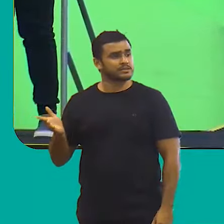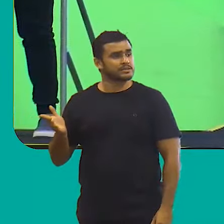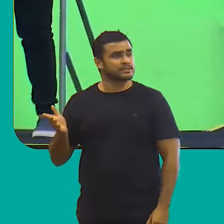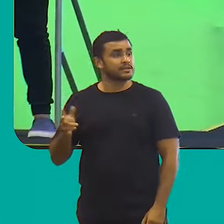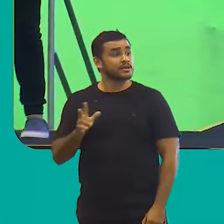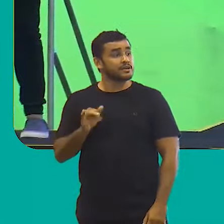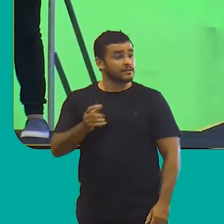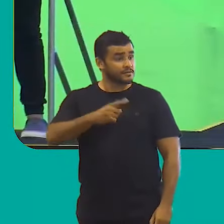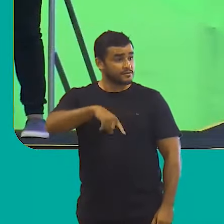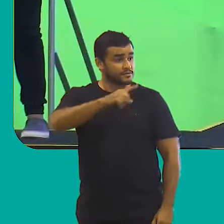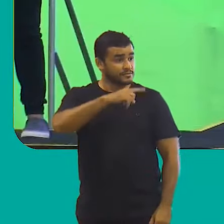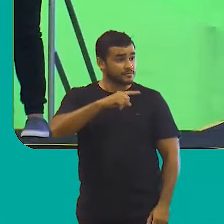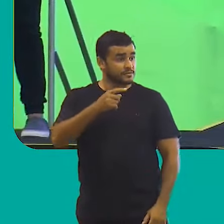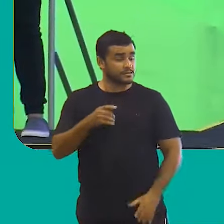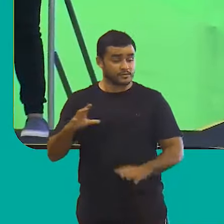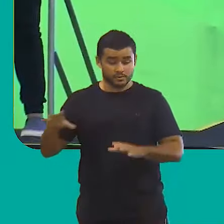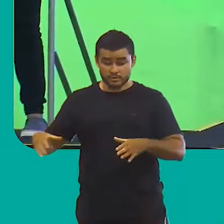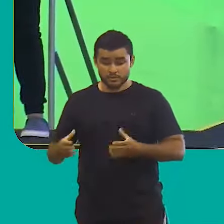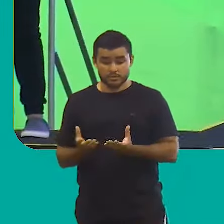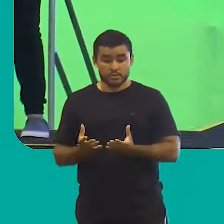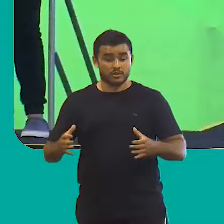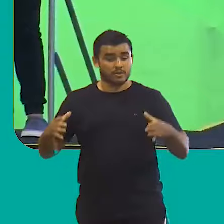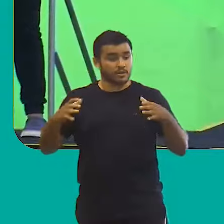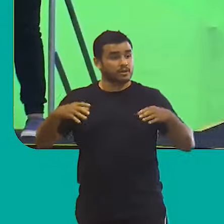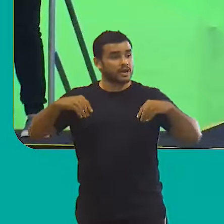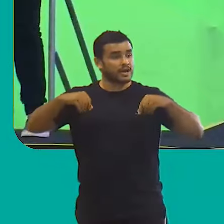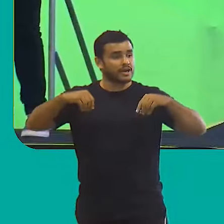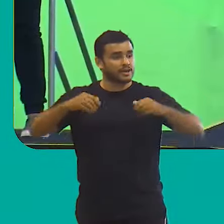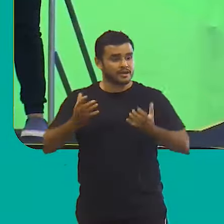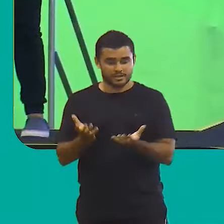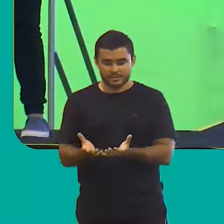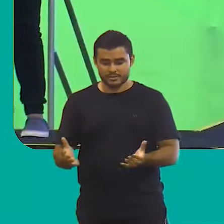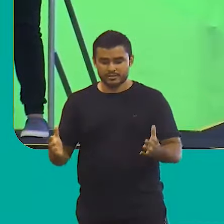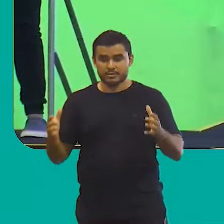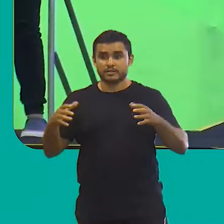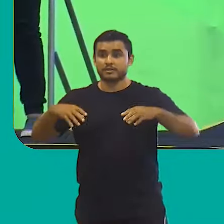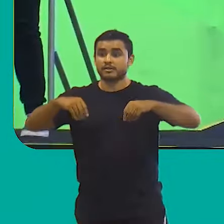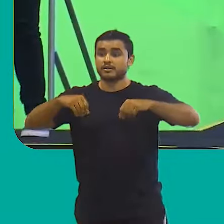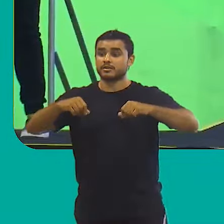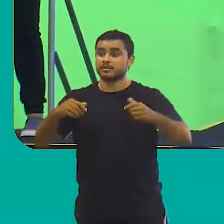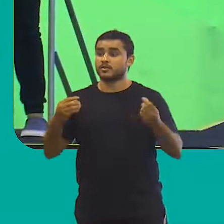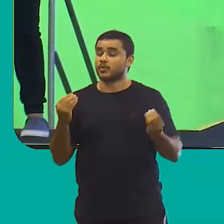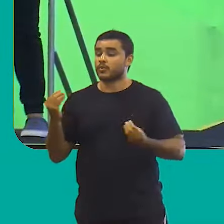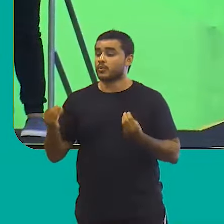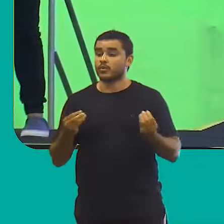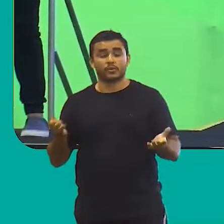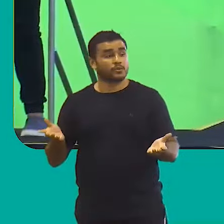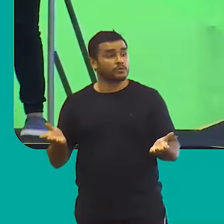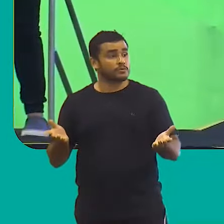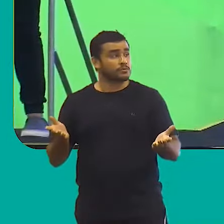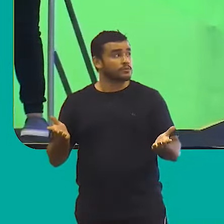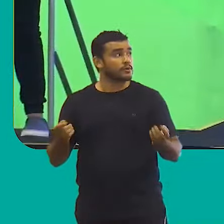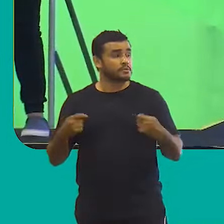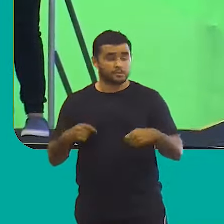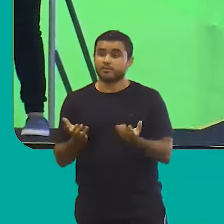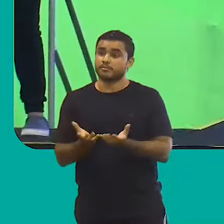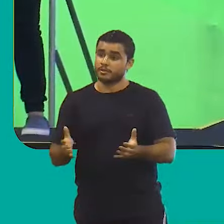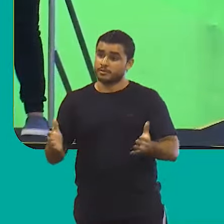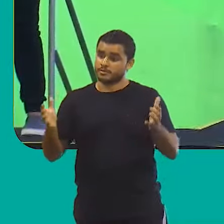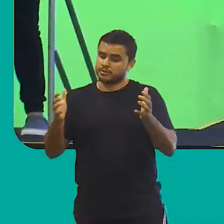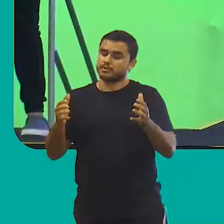de barro, não funciona na panela de barro. E para fazer uma peixada? Não dá para fazer uma peixada sem uma bela de uma panela de